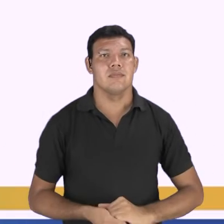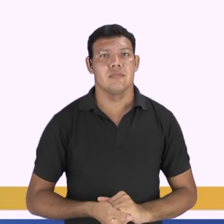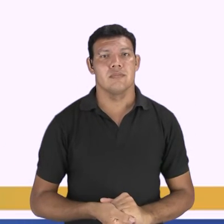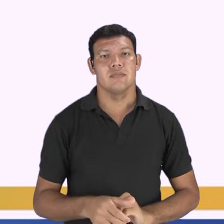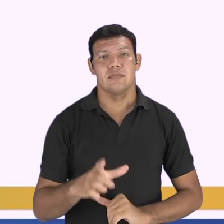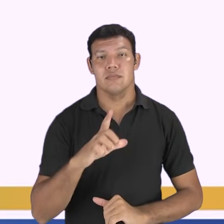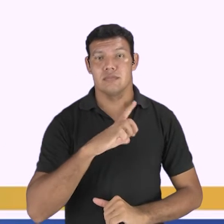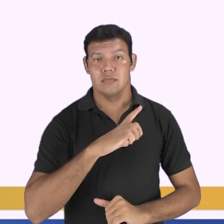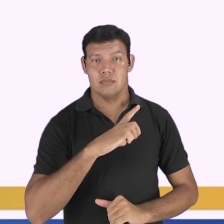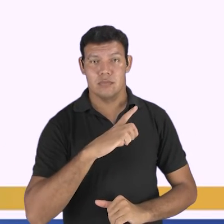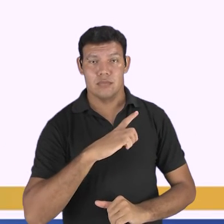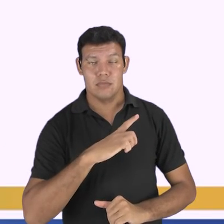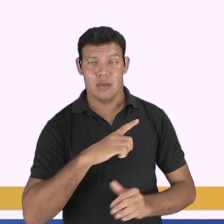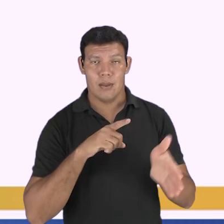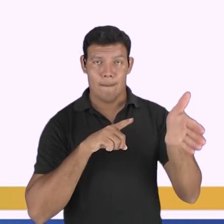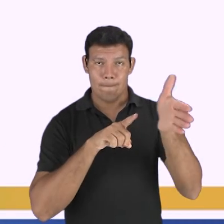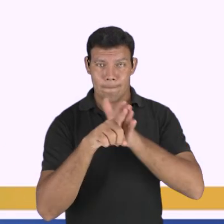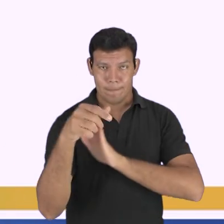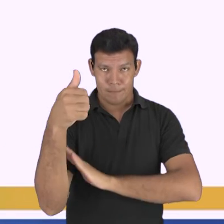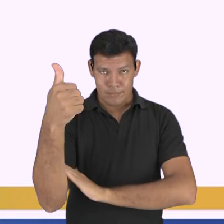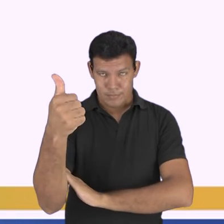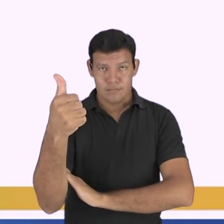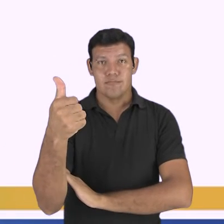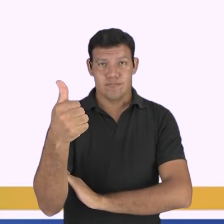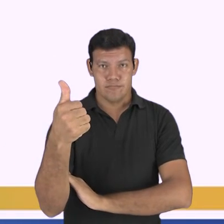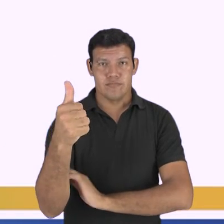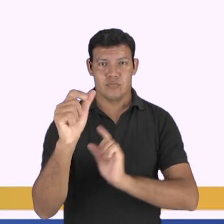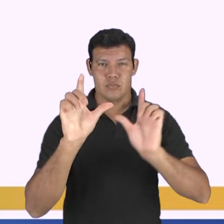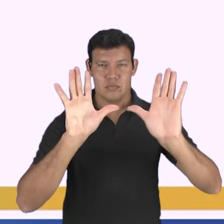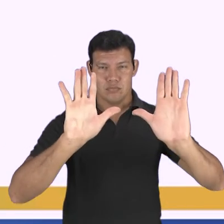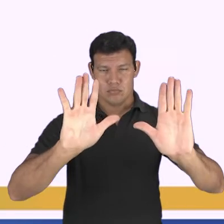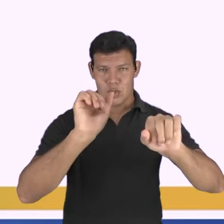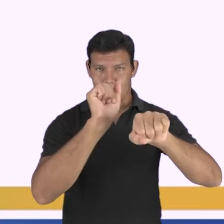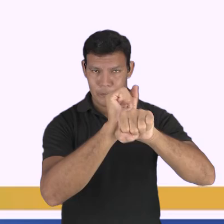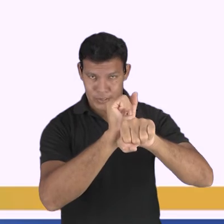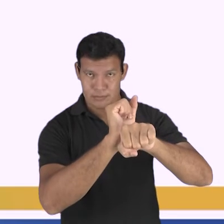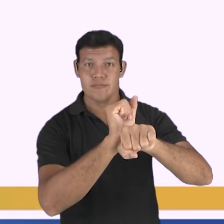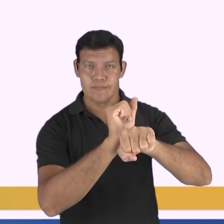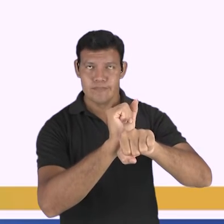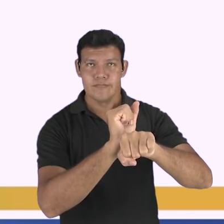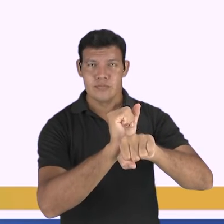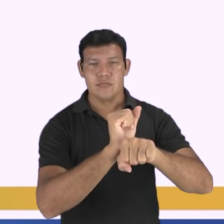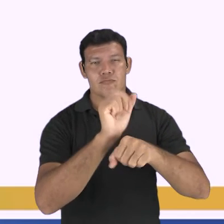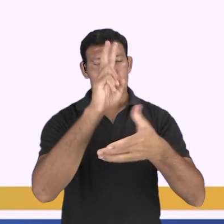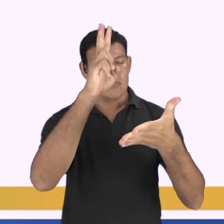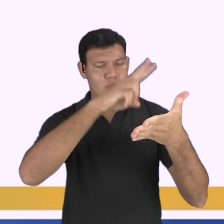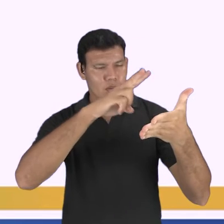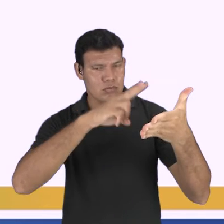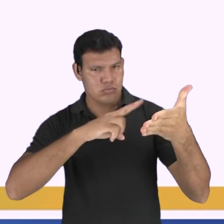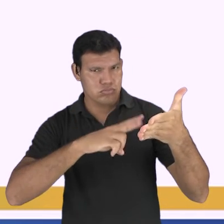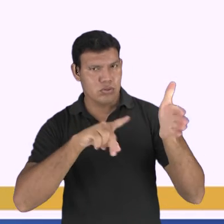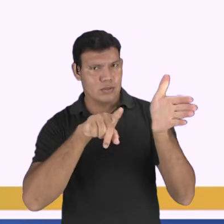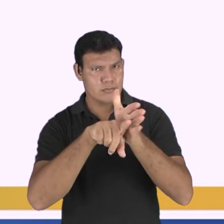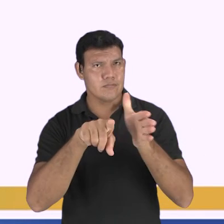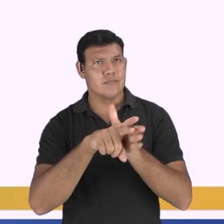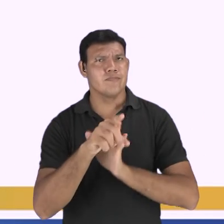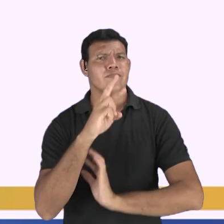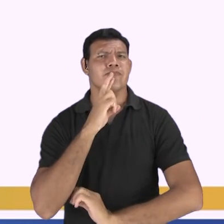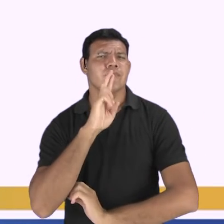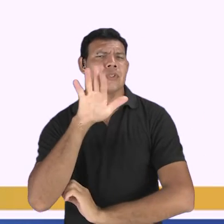ó, para aí a tela, leia essa questão, tá bom? E vamos ver aí qual é a